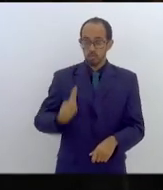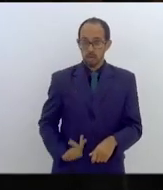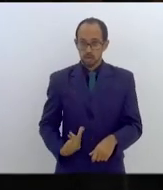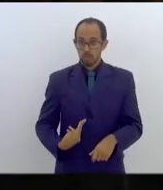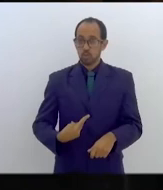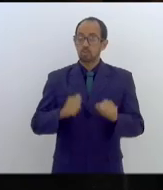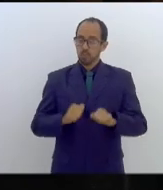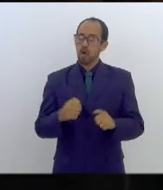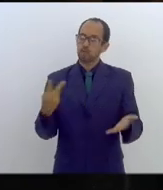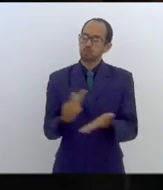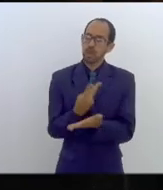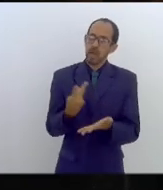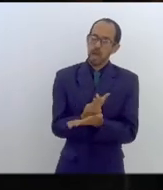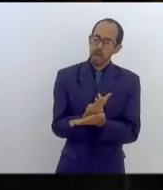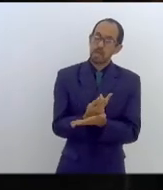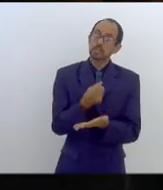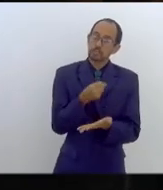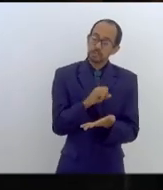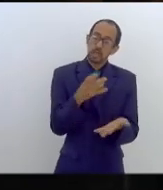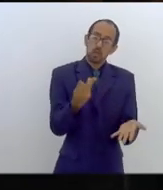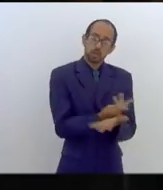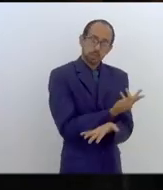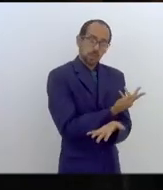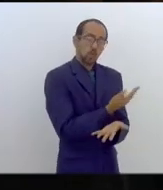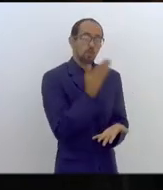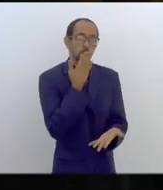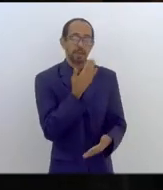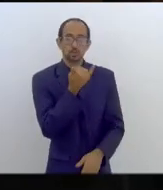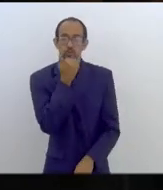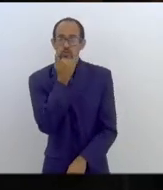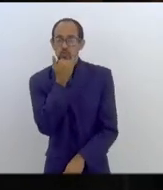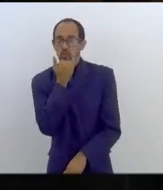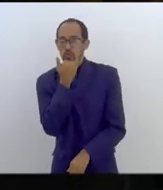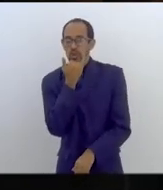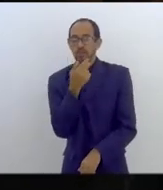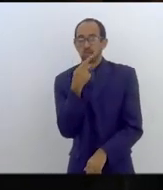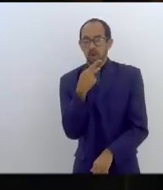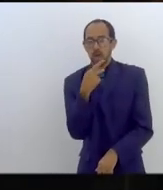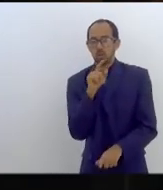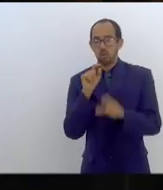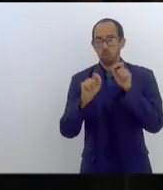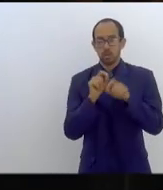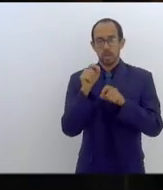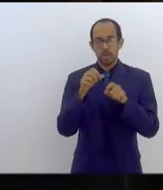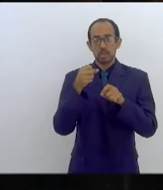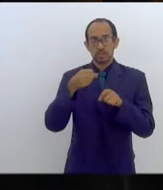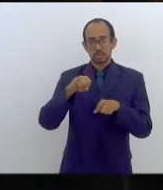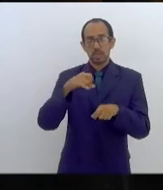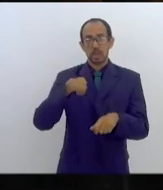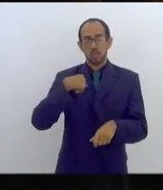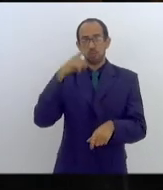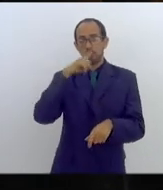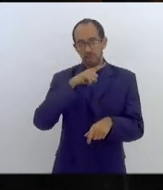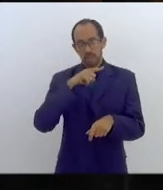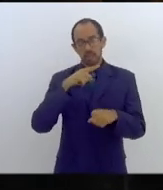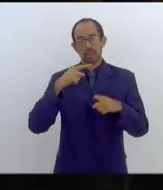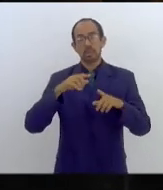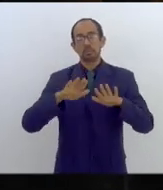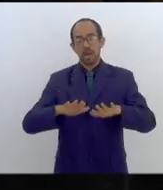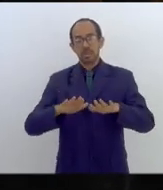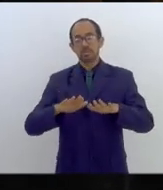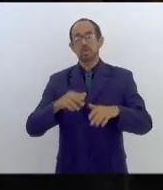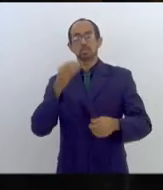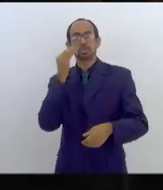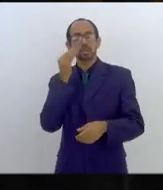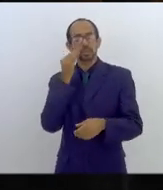esse Rei peço a todos aqui me desculpas e a Severo que se eu deixei de acertar eu estava sempre buscando realizar